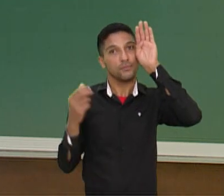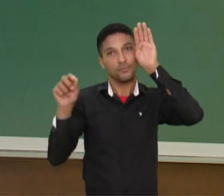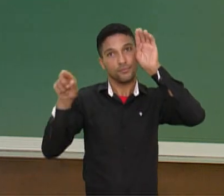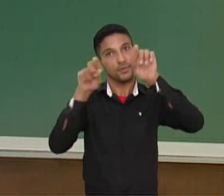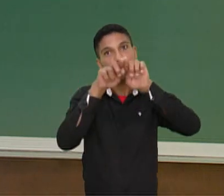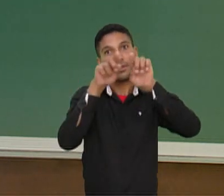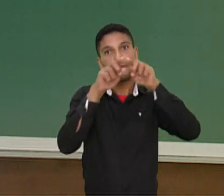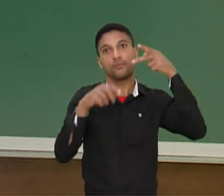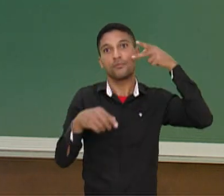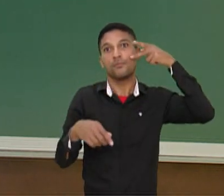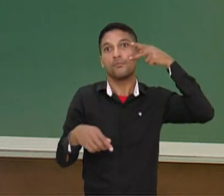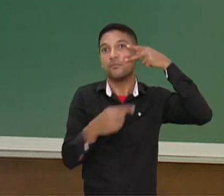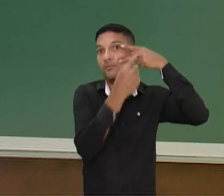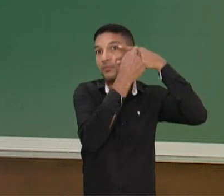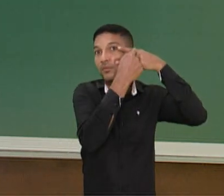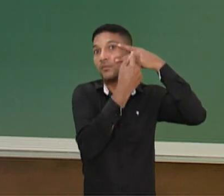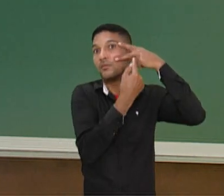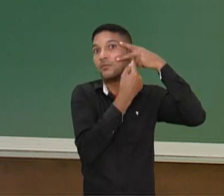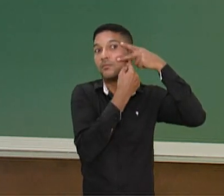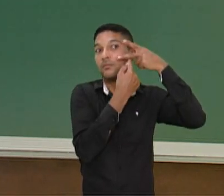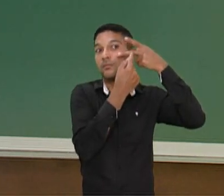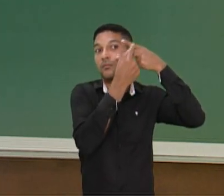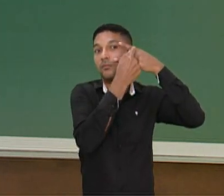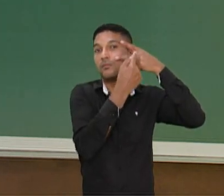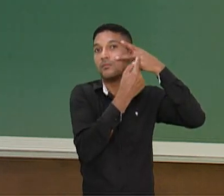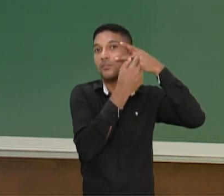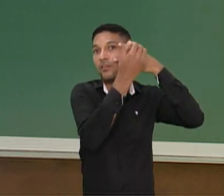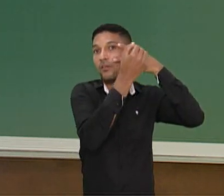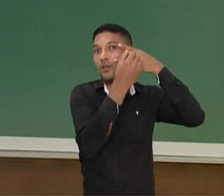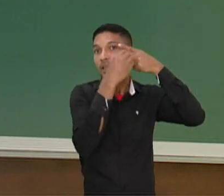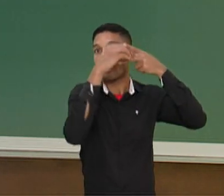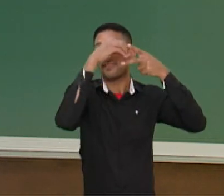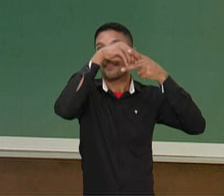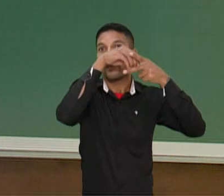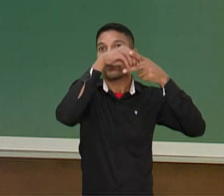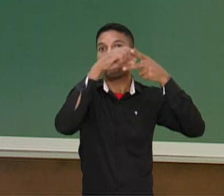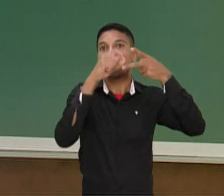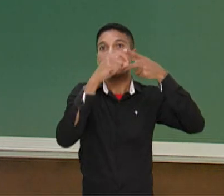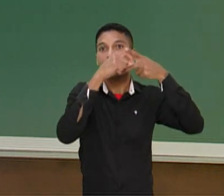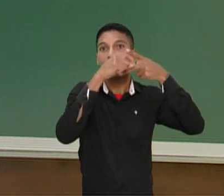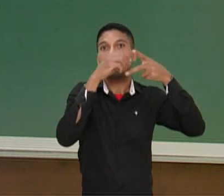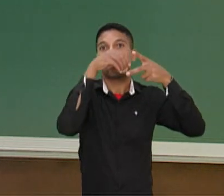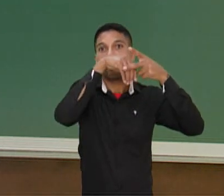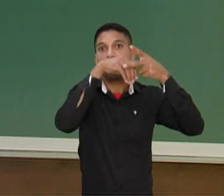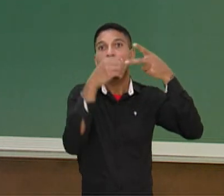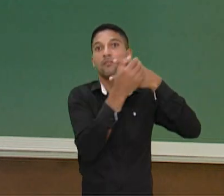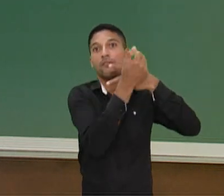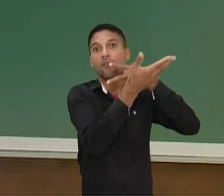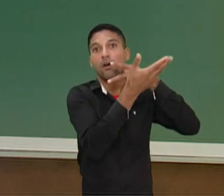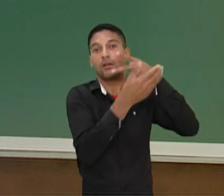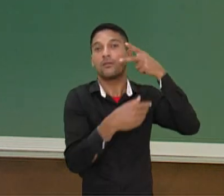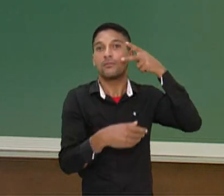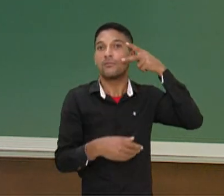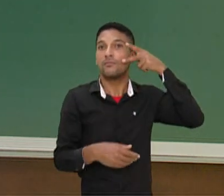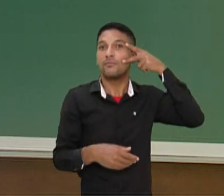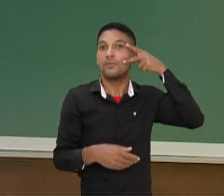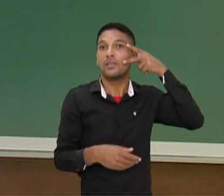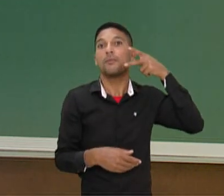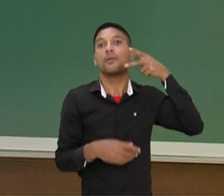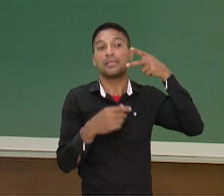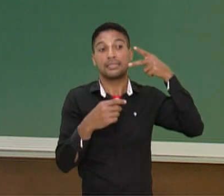que é em roxo, de dentro, e o ângulo C1, que é o externo, ok? Deu para